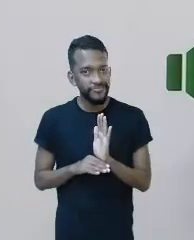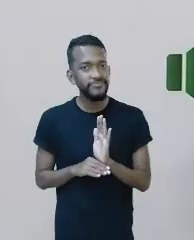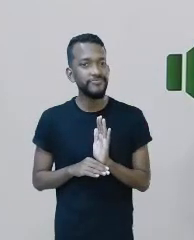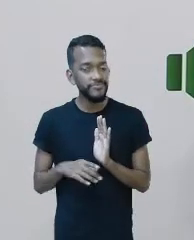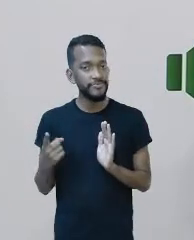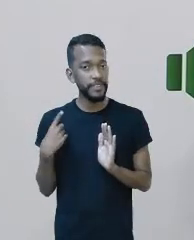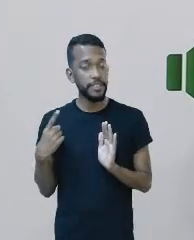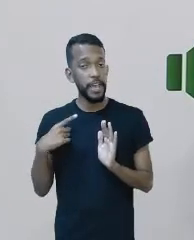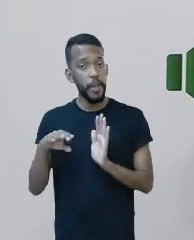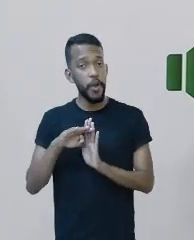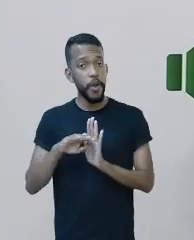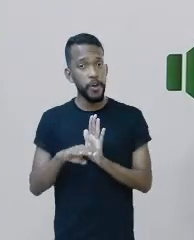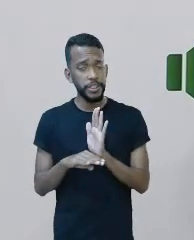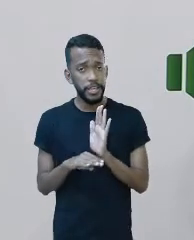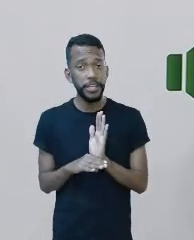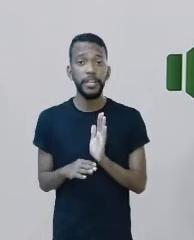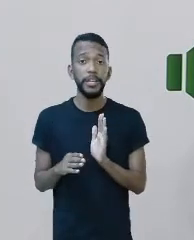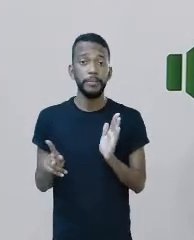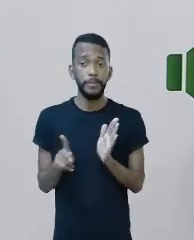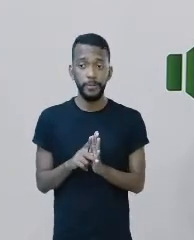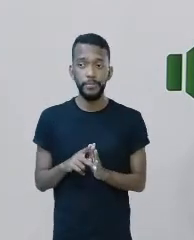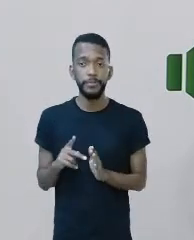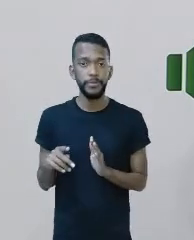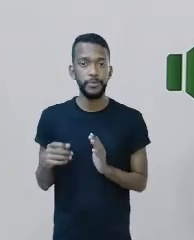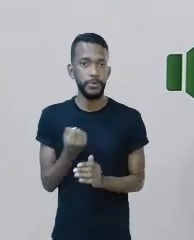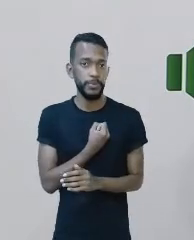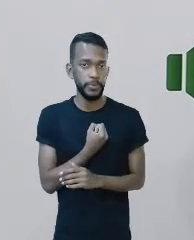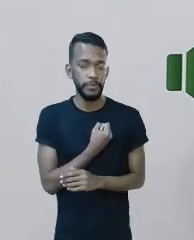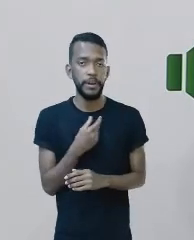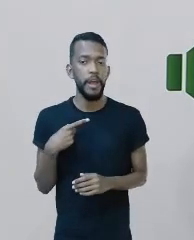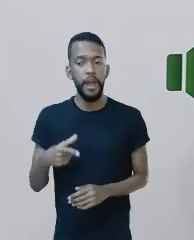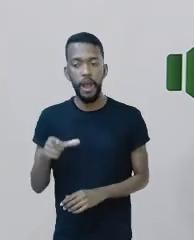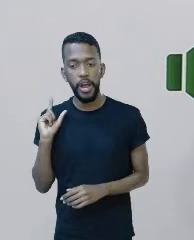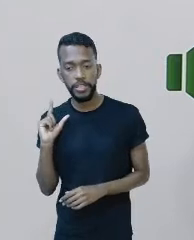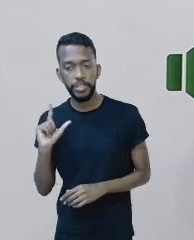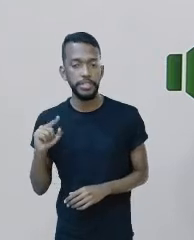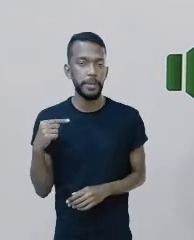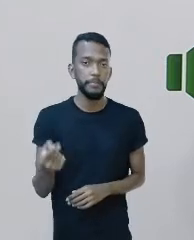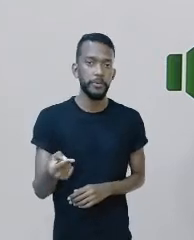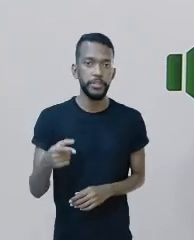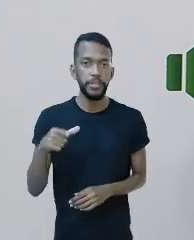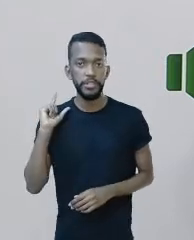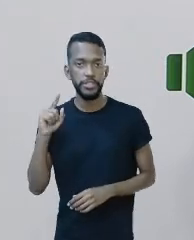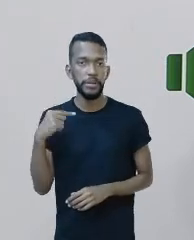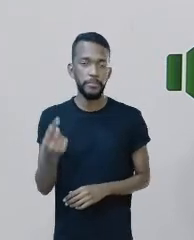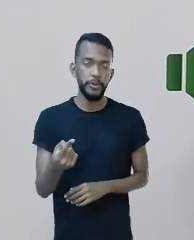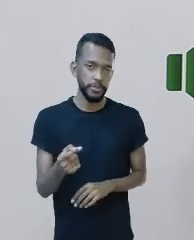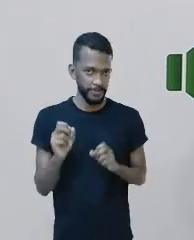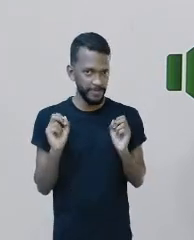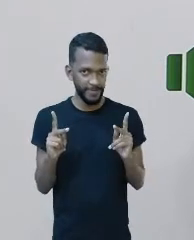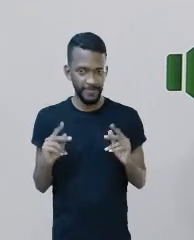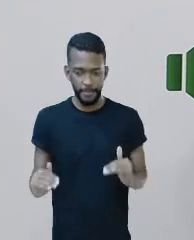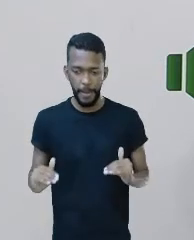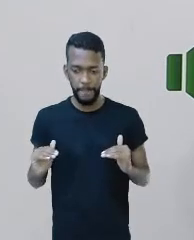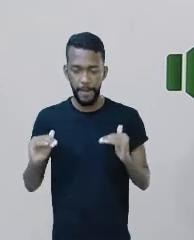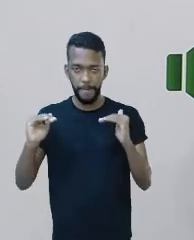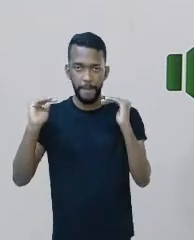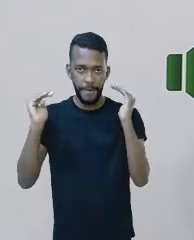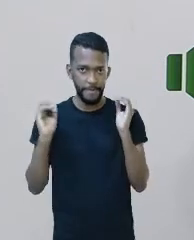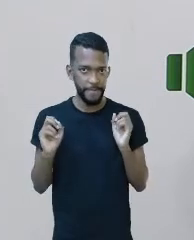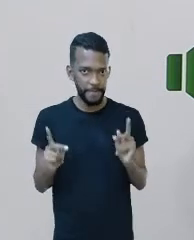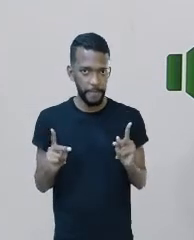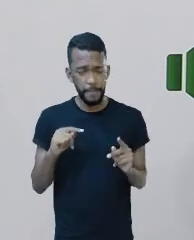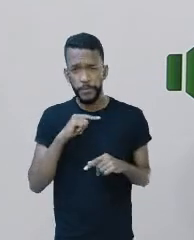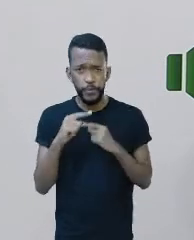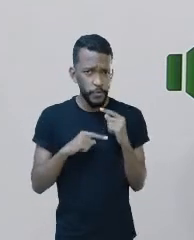estamos ordenando esses números. O que vem antes, o que vem depois, do depois, correto? Alguma dúvida?